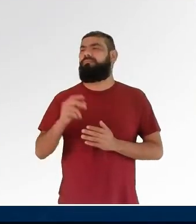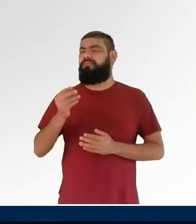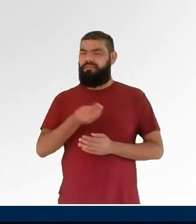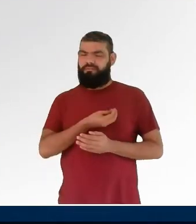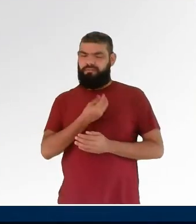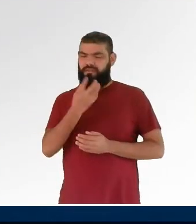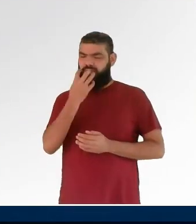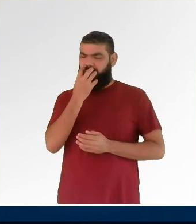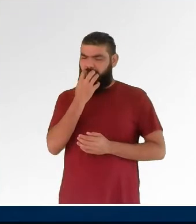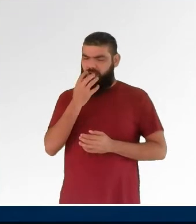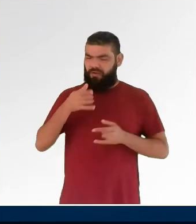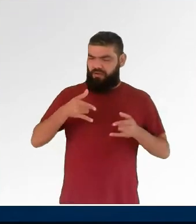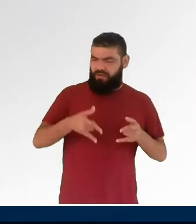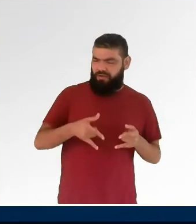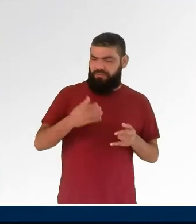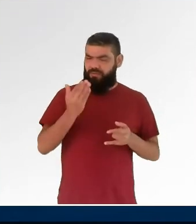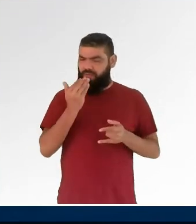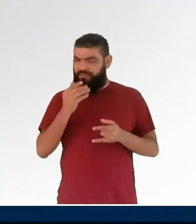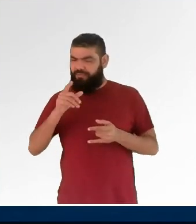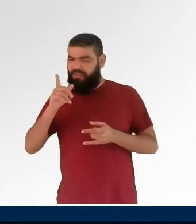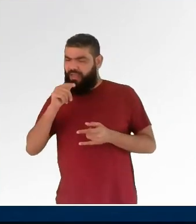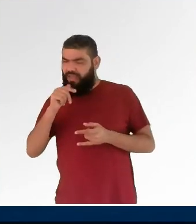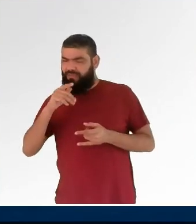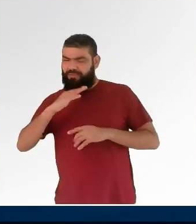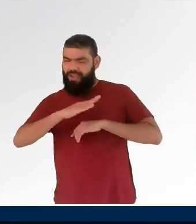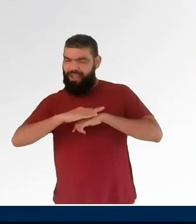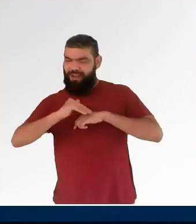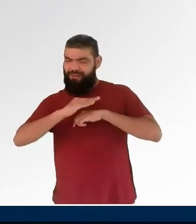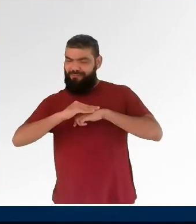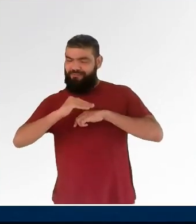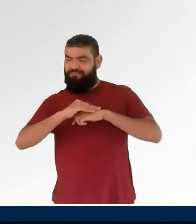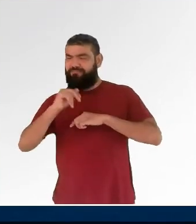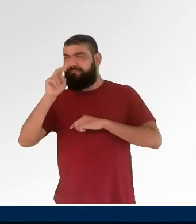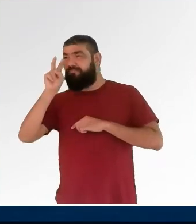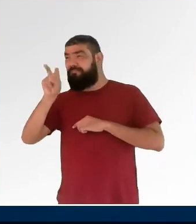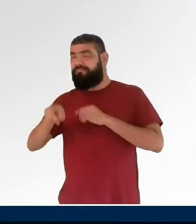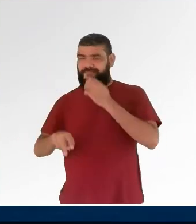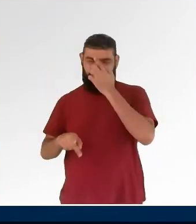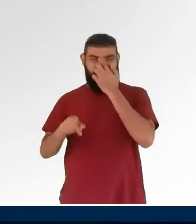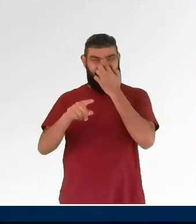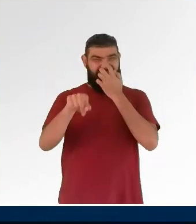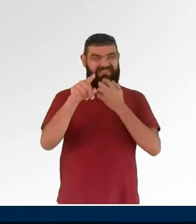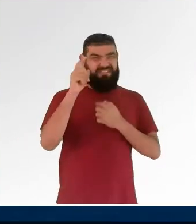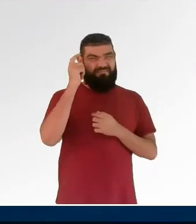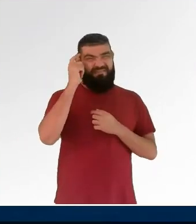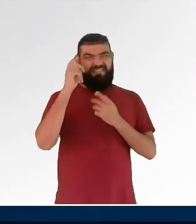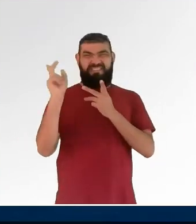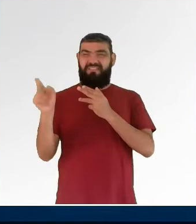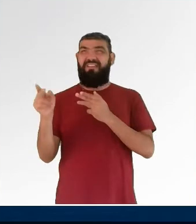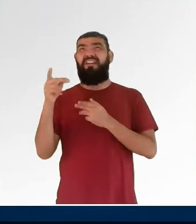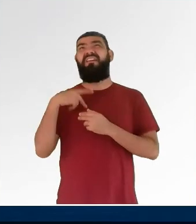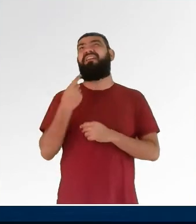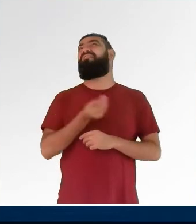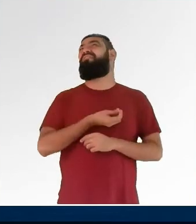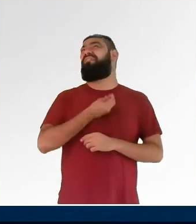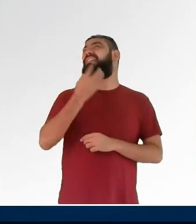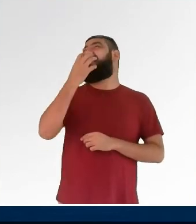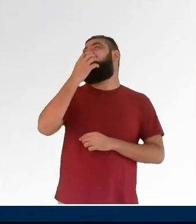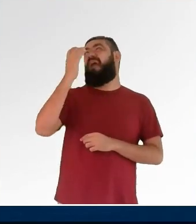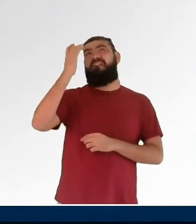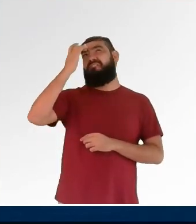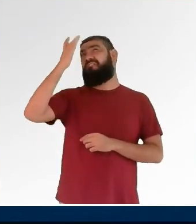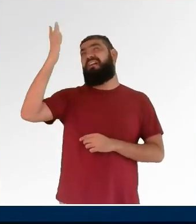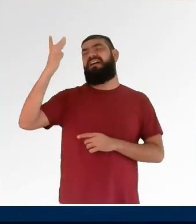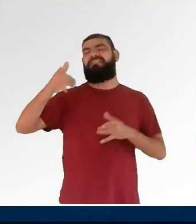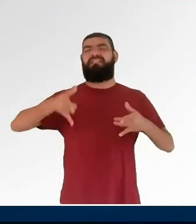água fresca e carinho. Já teve essa ideia também de vida de cão ser assim? A cama quentinha,